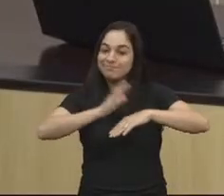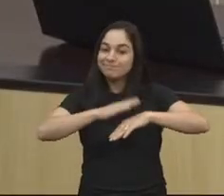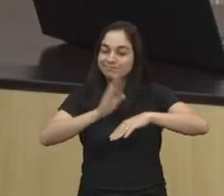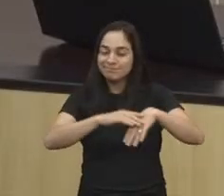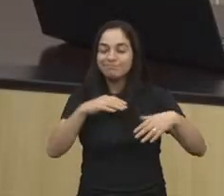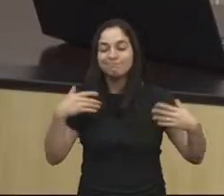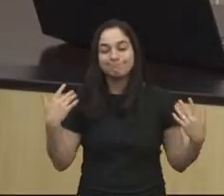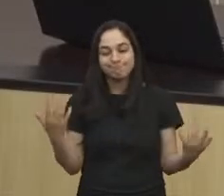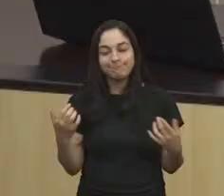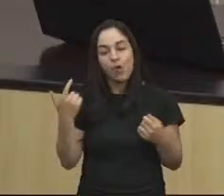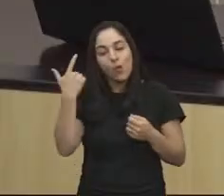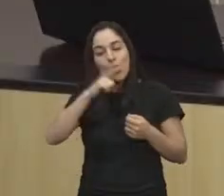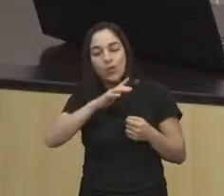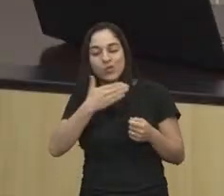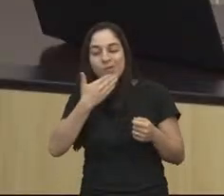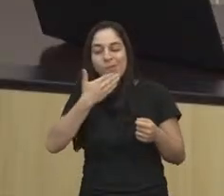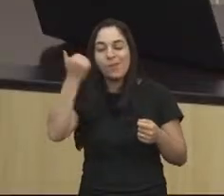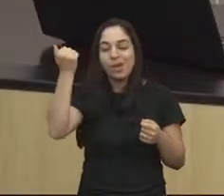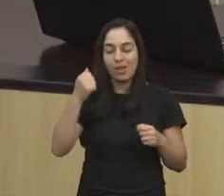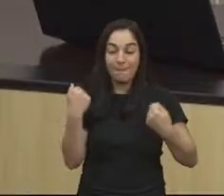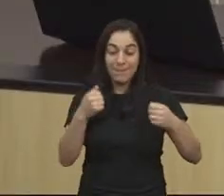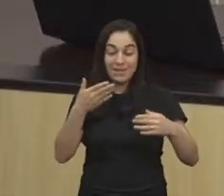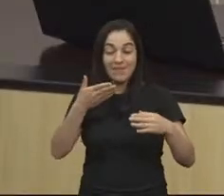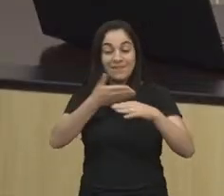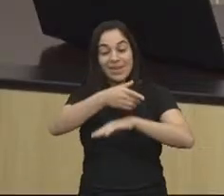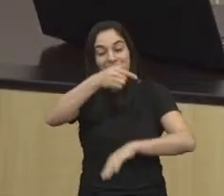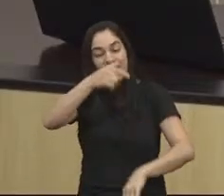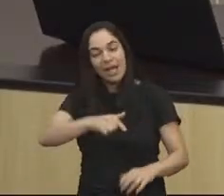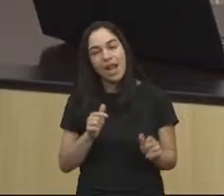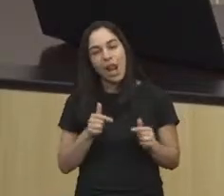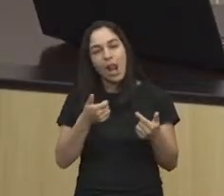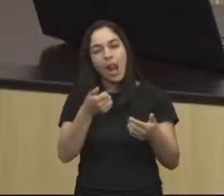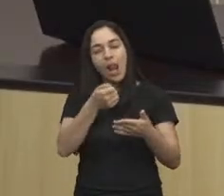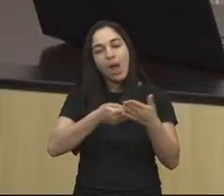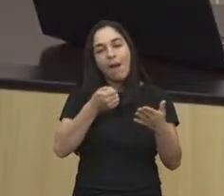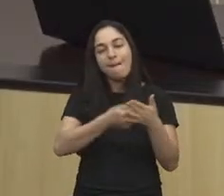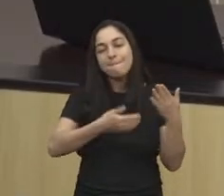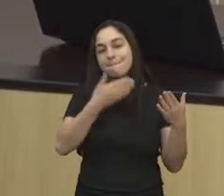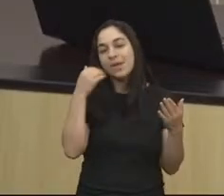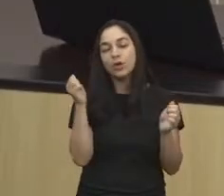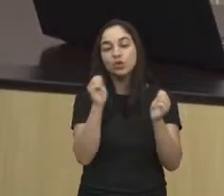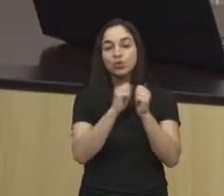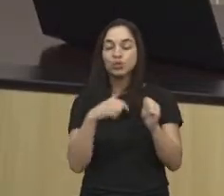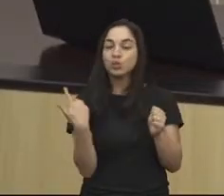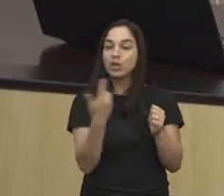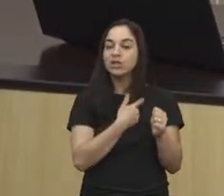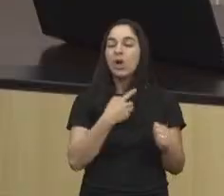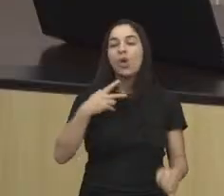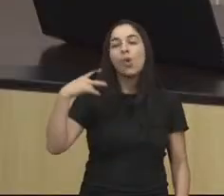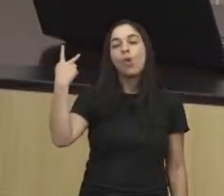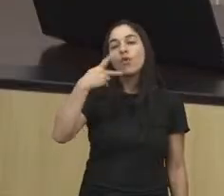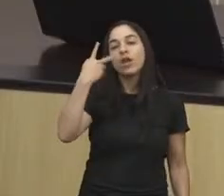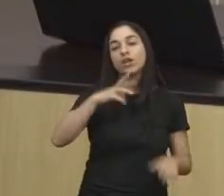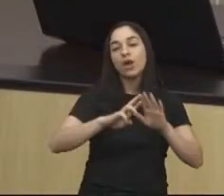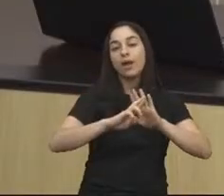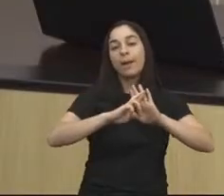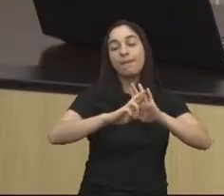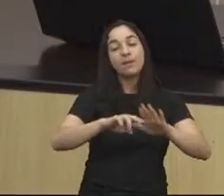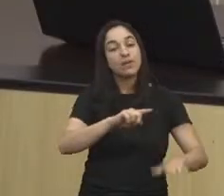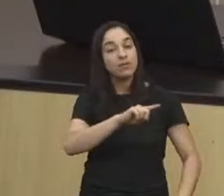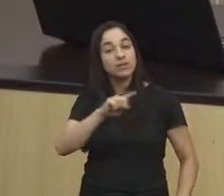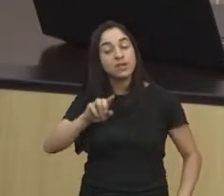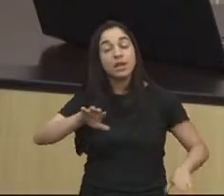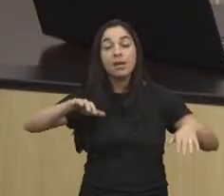Para vocês conseguirem melhorias, vocês têm que vir nessa casa aqui e lutar por melhorias junto com a gente. O vereador representa vocês, mas